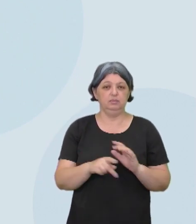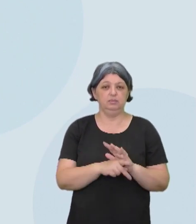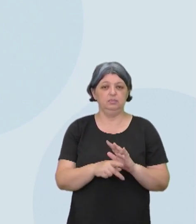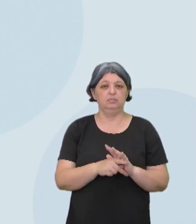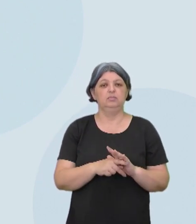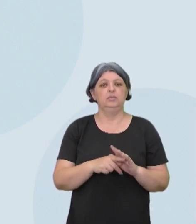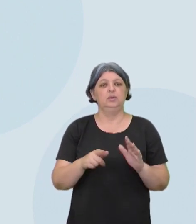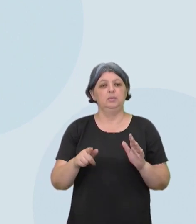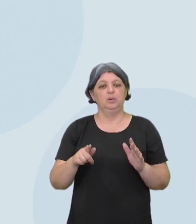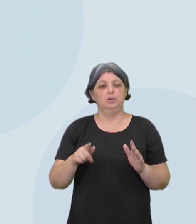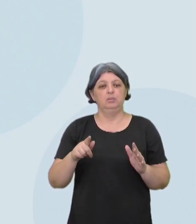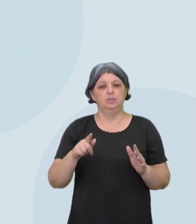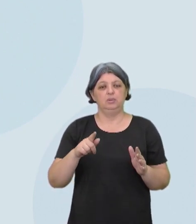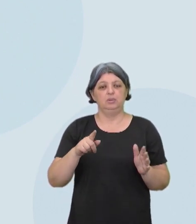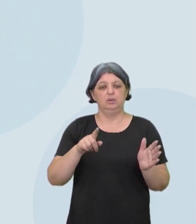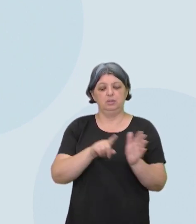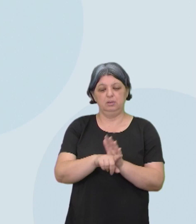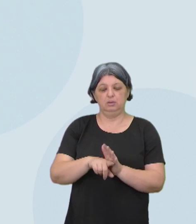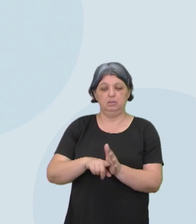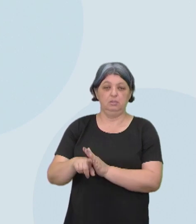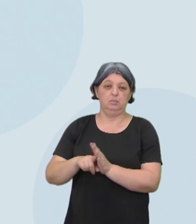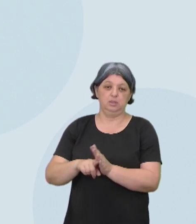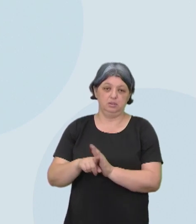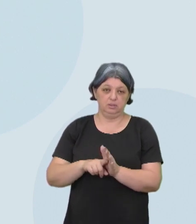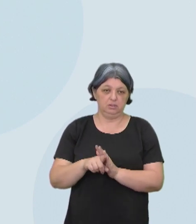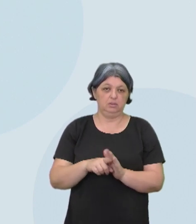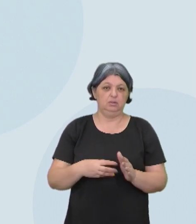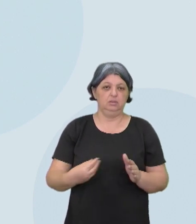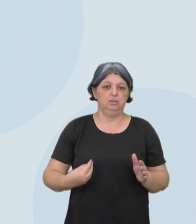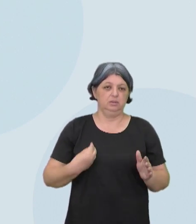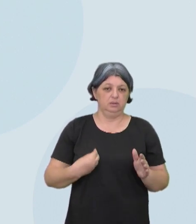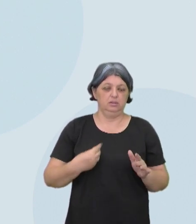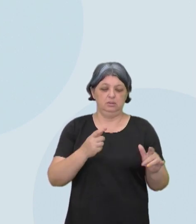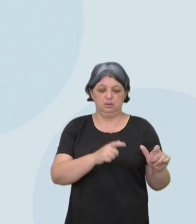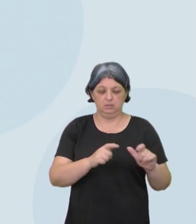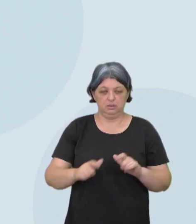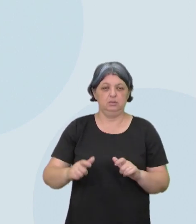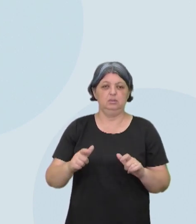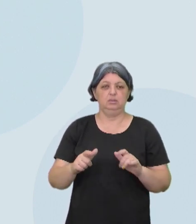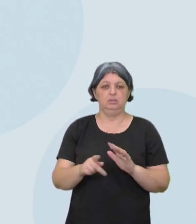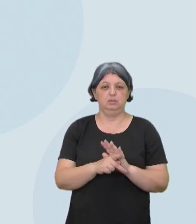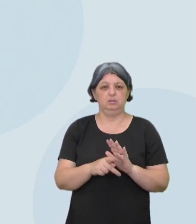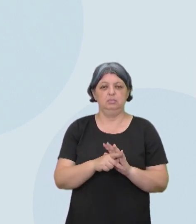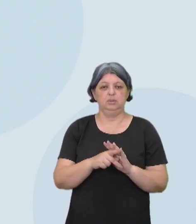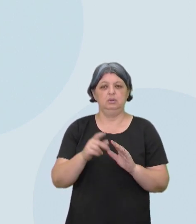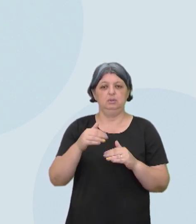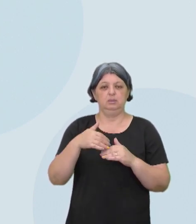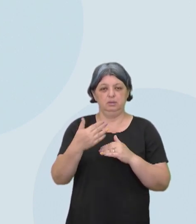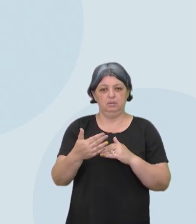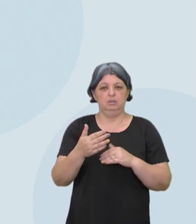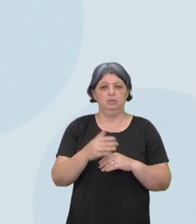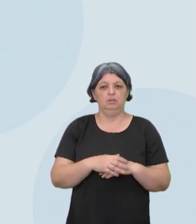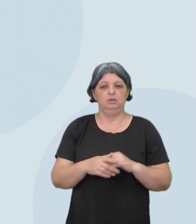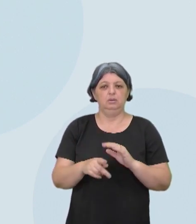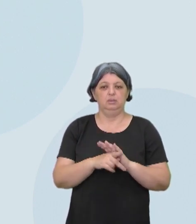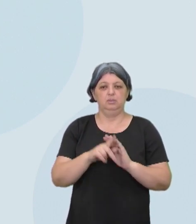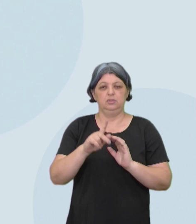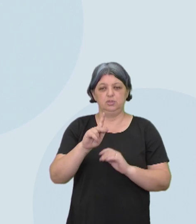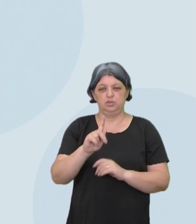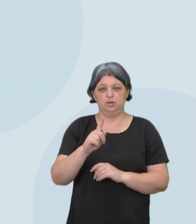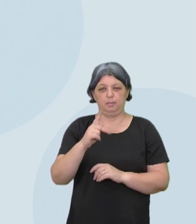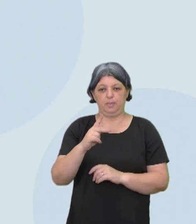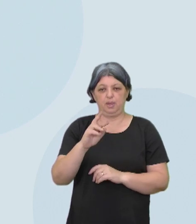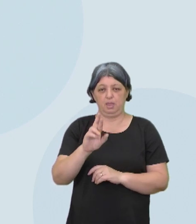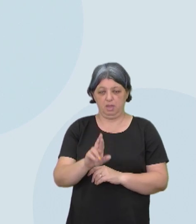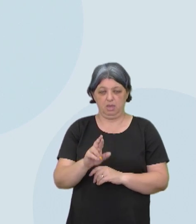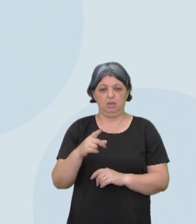geofísica, abordagem do GPR. GPR, que tivemos uma aula aí, uma externa, lá no Instituto de Astronomia e Geofísica da